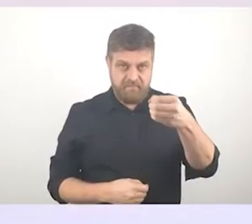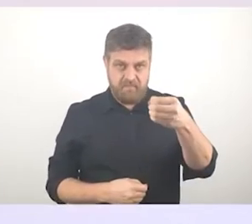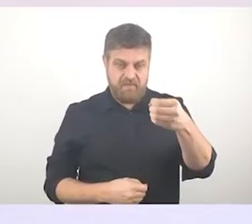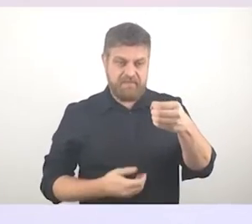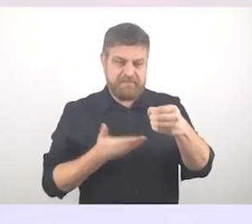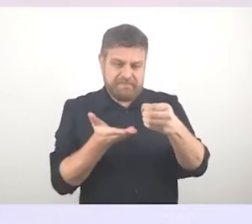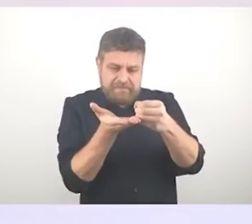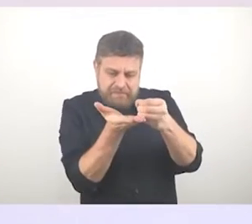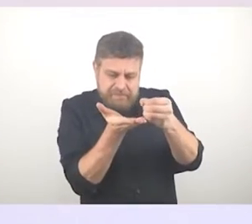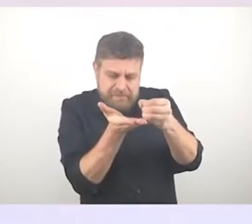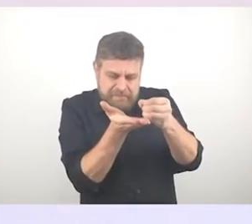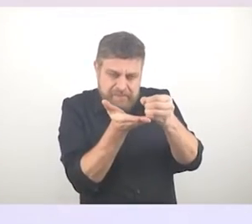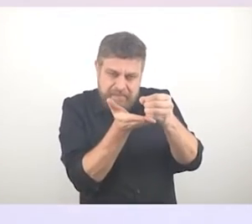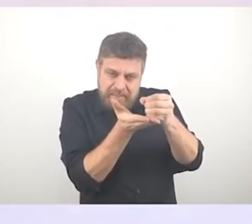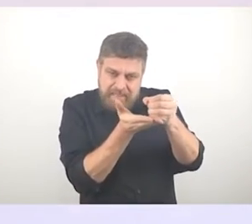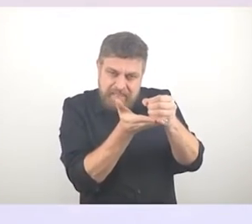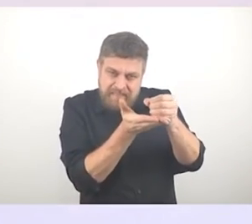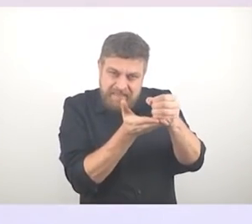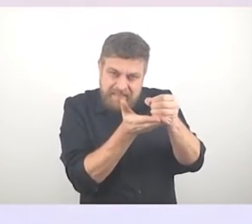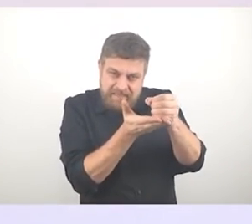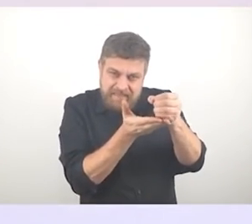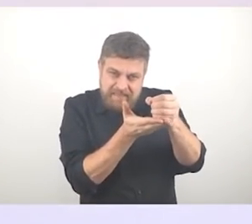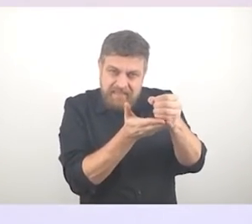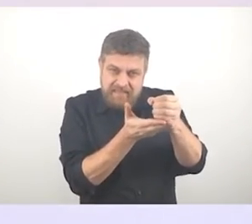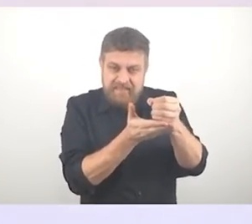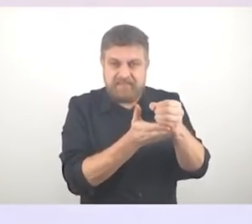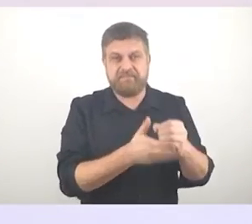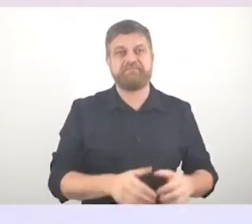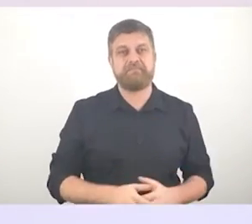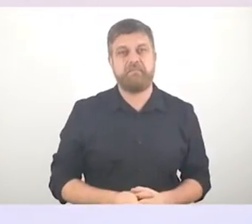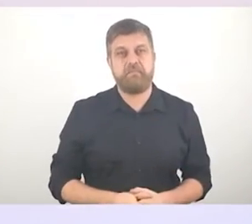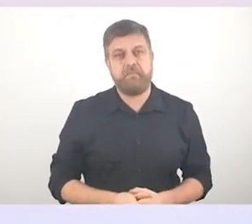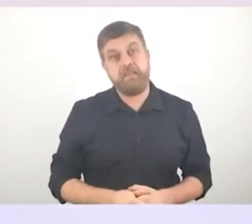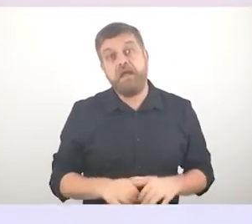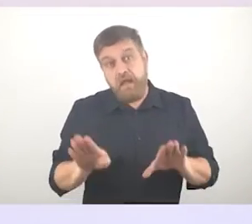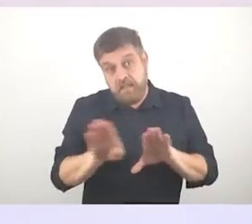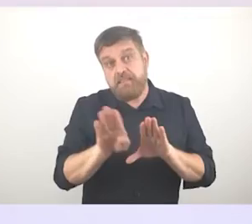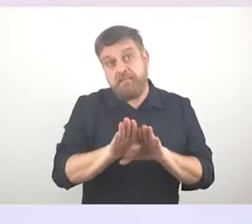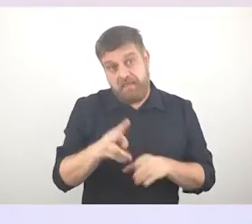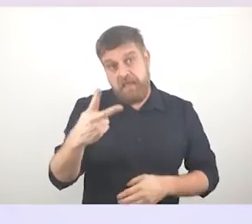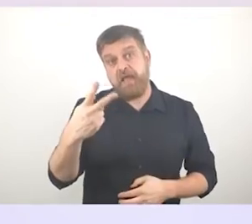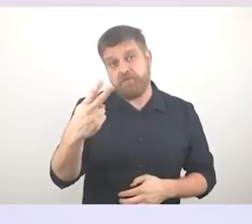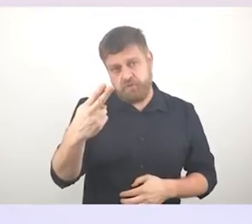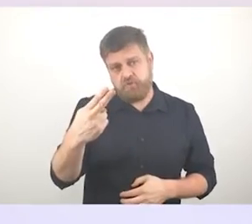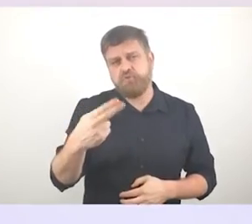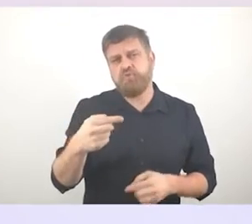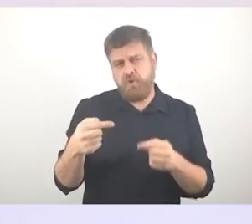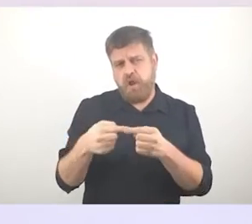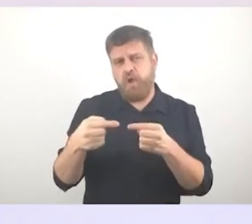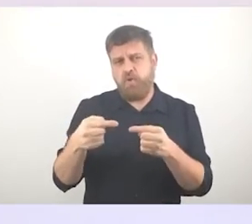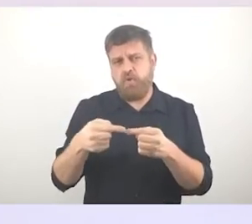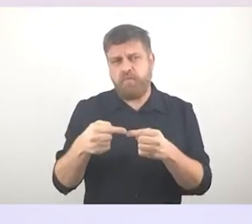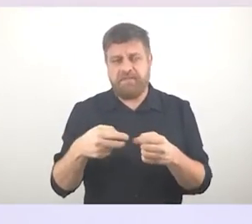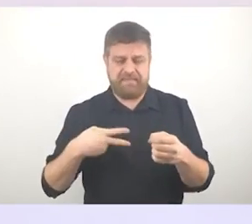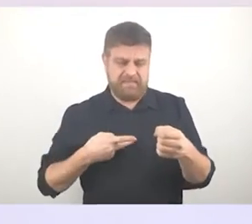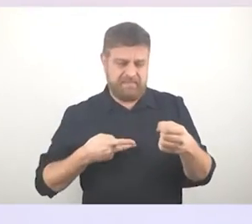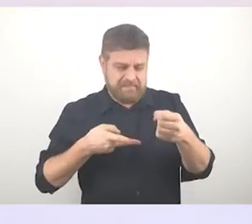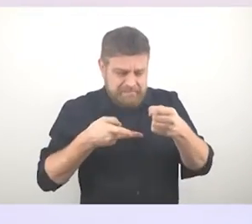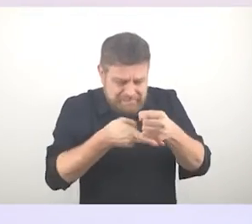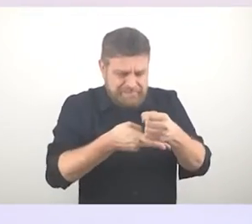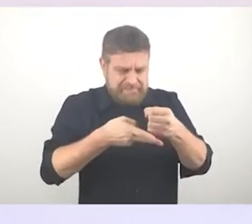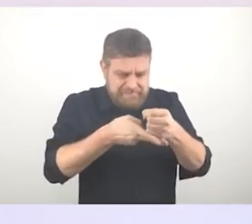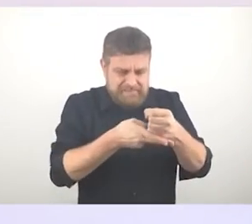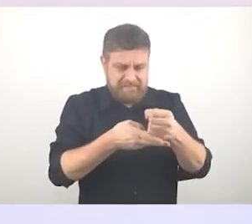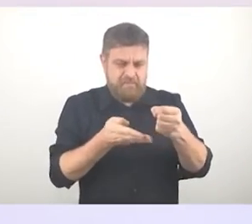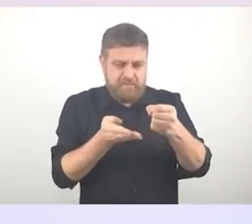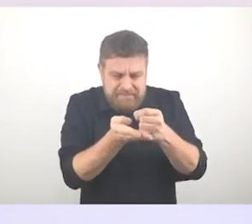cortar ela bem aqui, com uma serra, ou pode ser com uma tesoura de ponta ou com